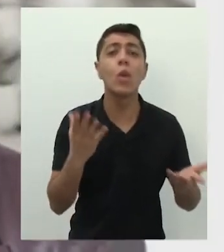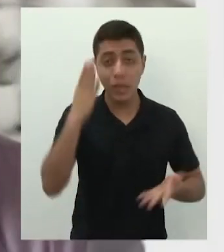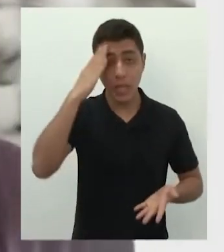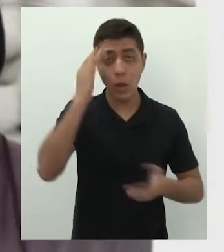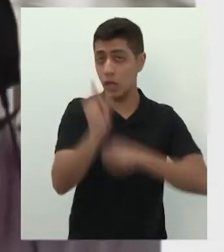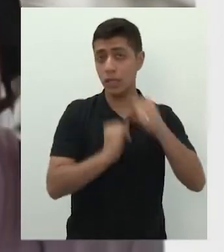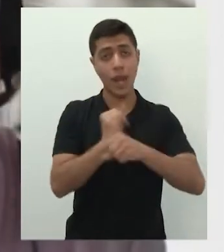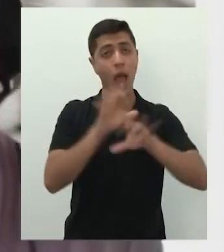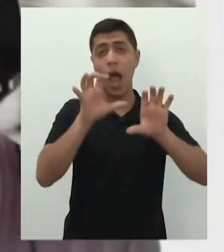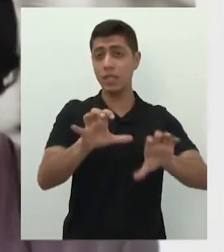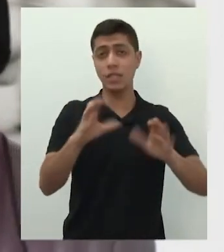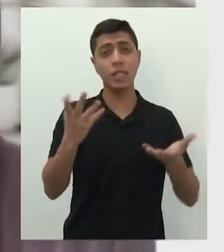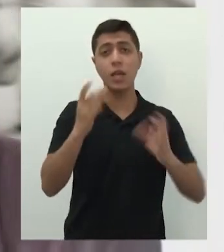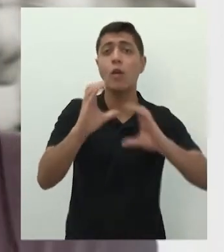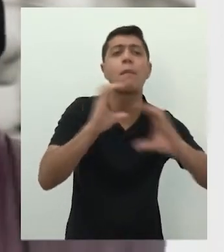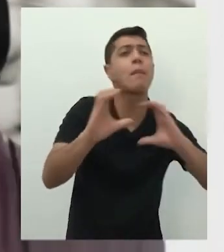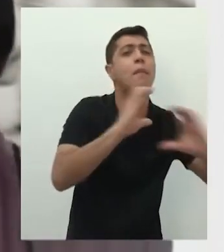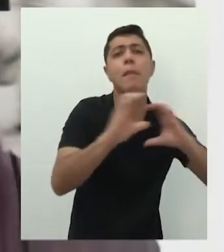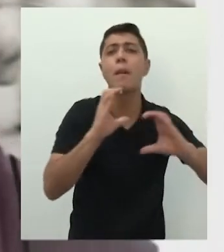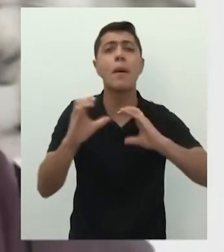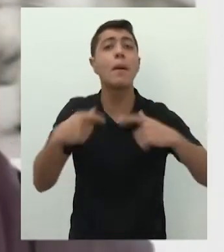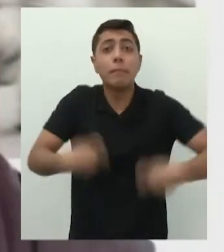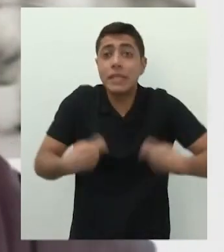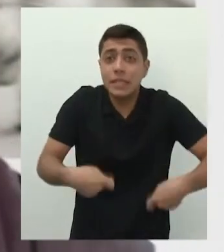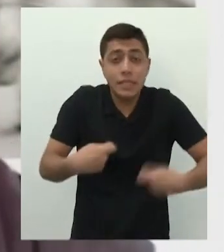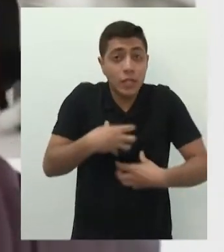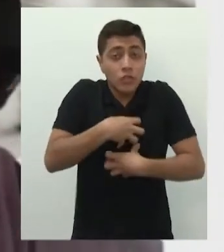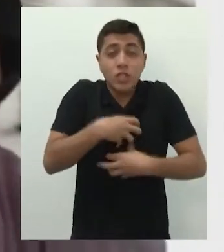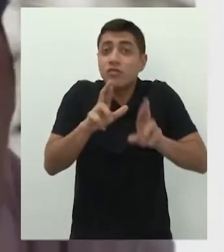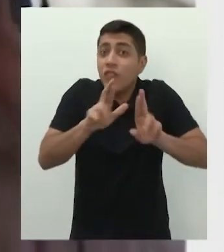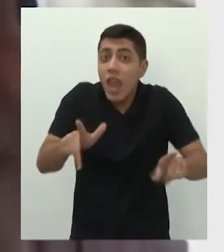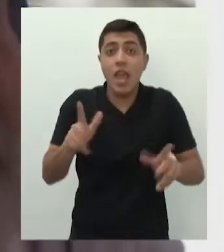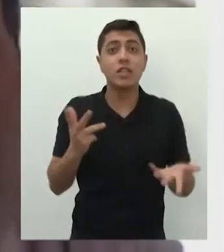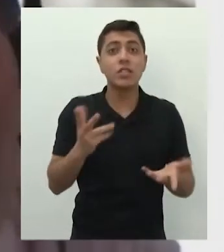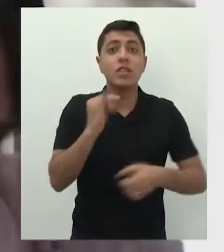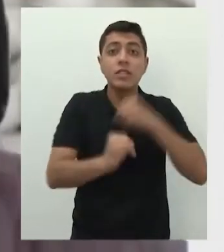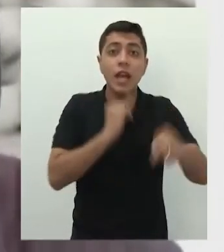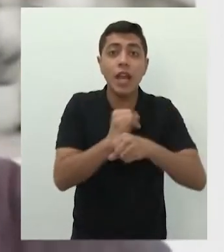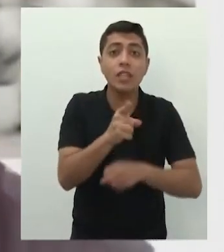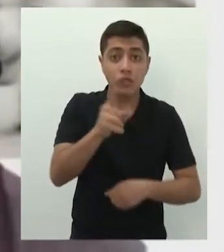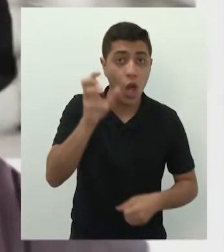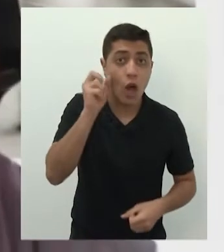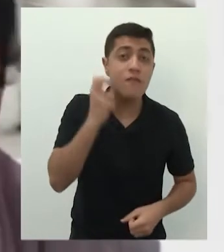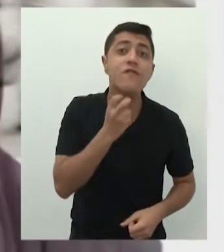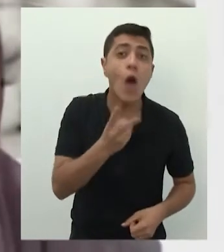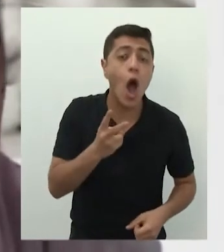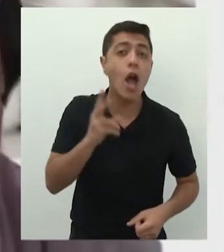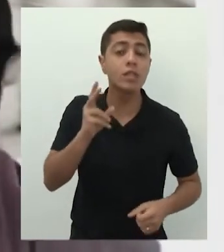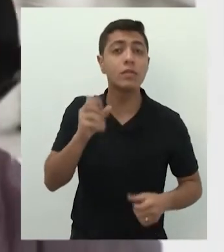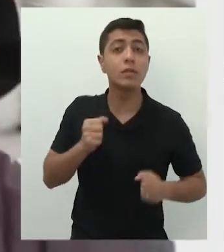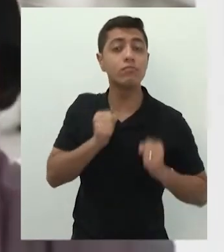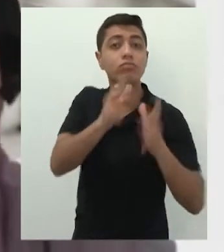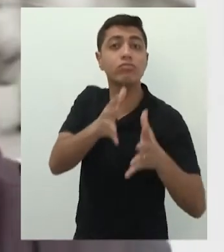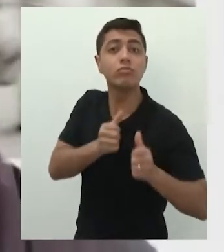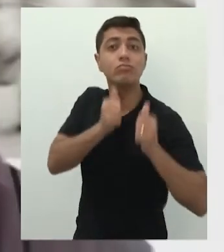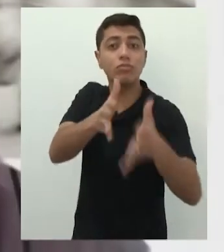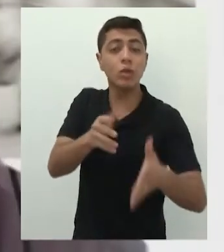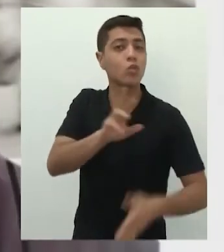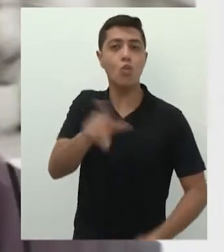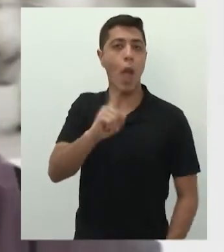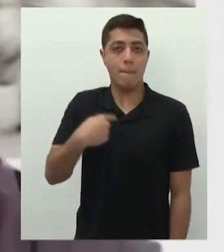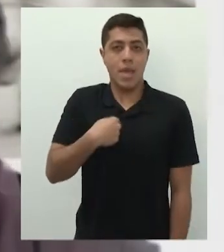cabeças flutuantes, onde a gente não pode fazer silêncio. Então, antes que alguém fale para mim, coitado, o meu amigo tradutor de Libras está